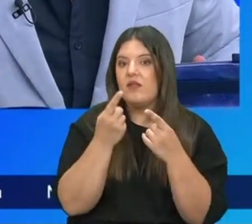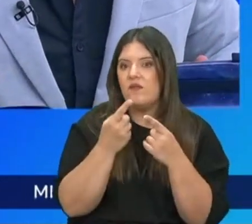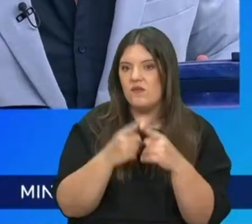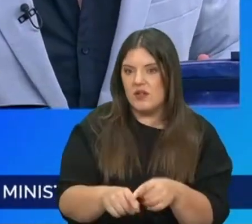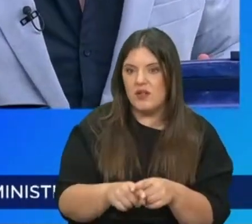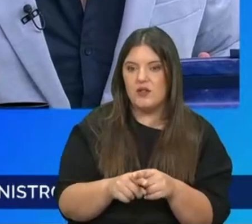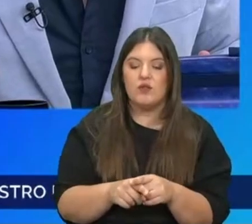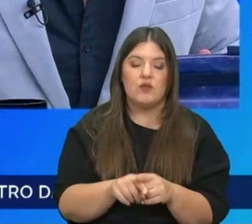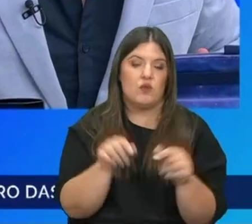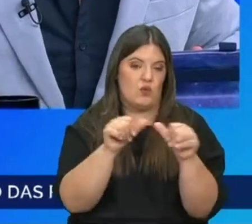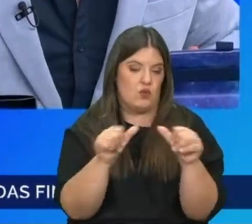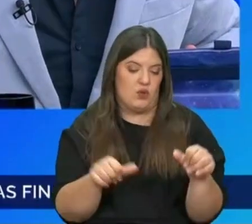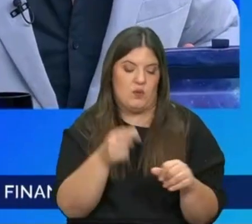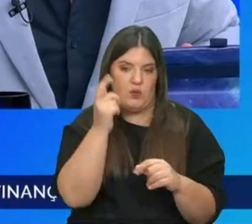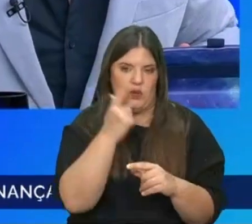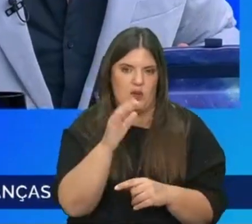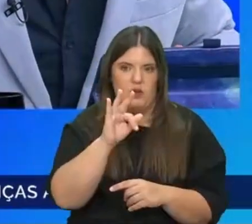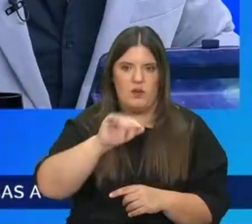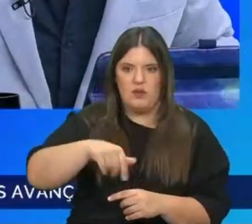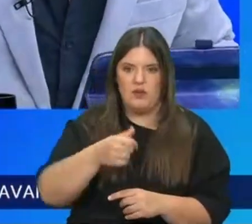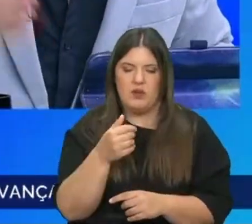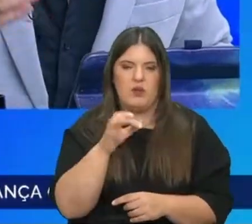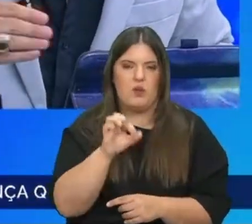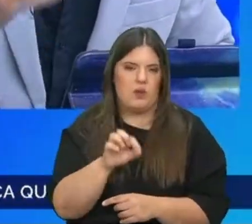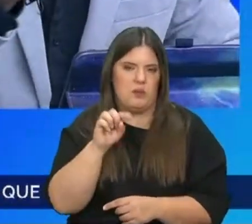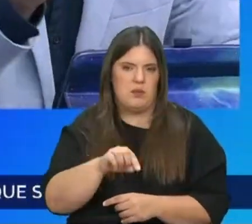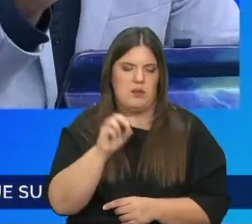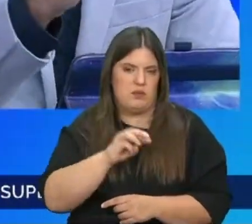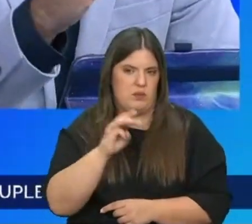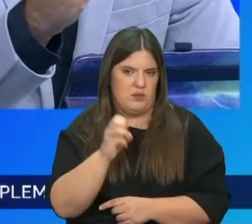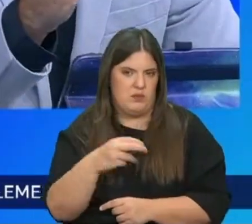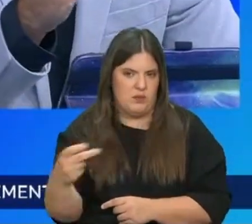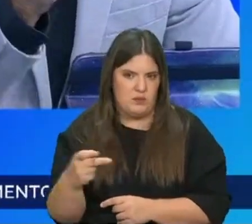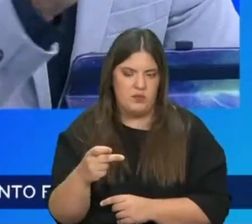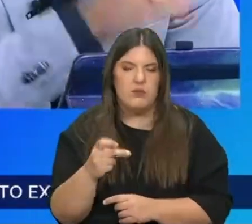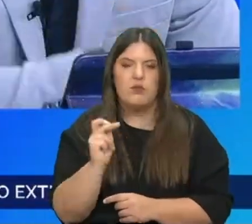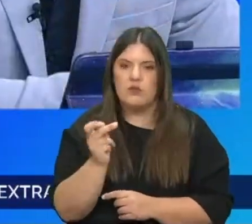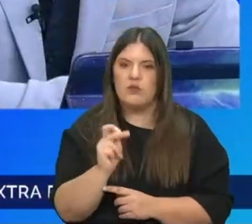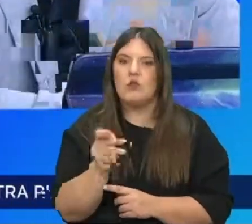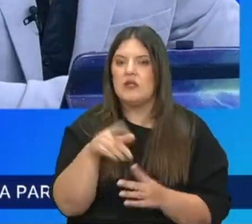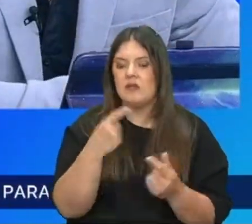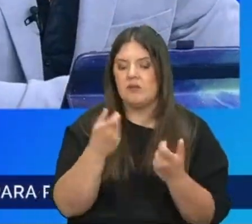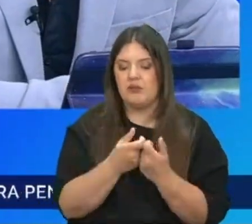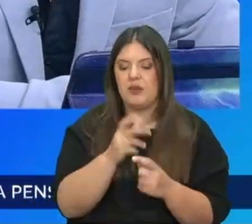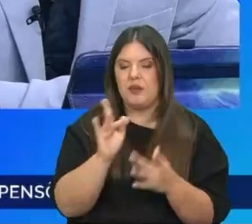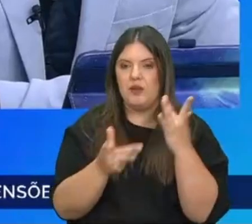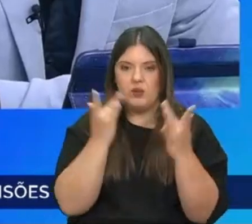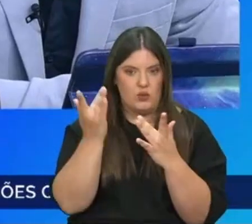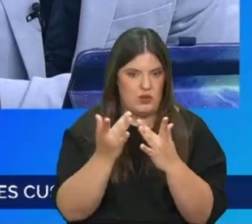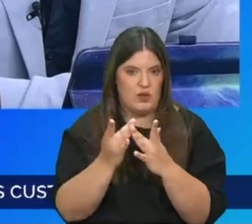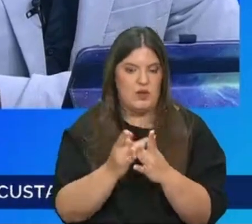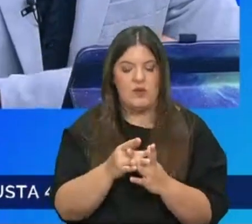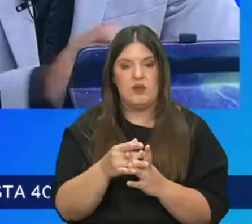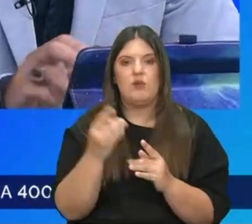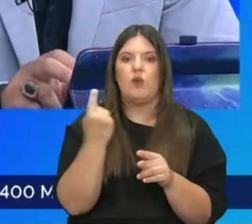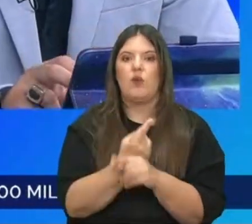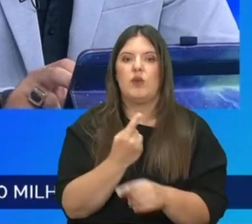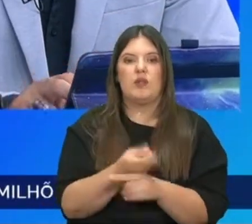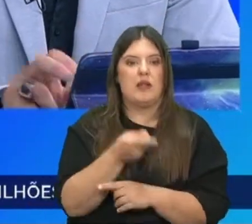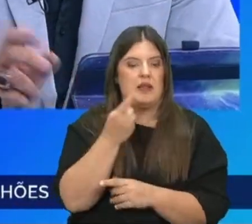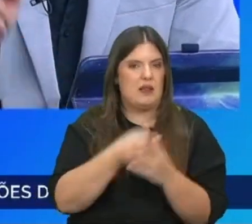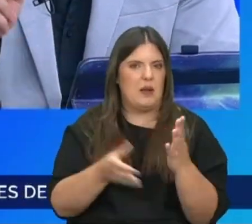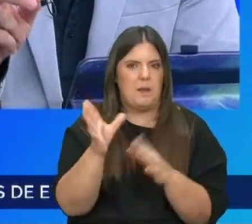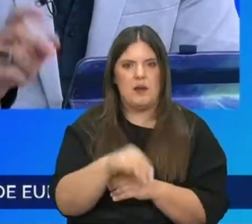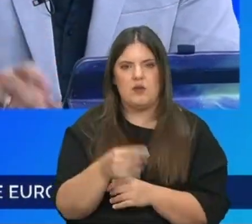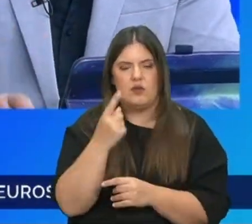dos cometas do Sistema Solar que têm 4,8 mil milhões de anos? Se for, se bater certo com a teoria, estamos a falar do corpo mais antigo que nós conhecemos a entrar no nosso Sistema